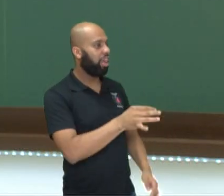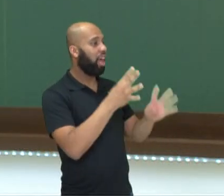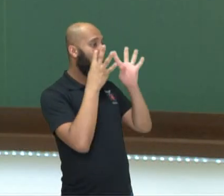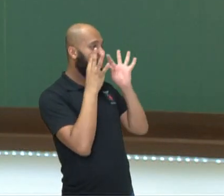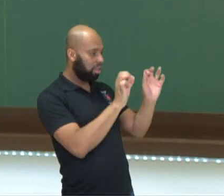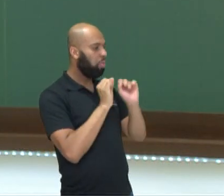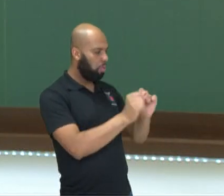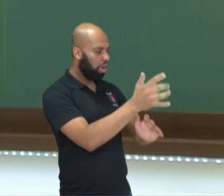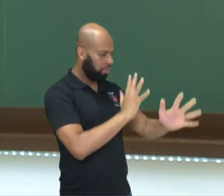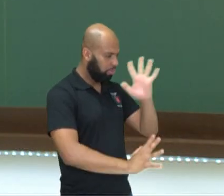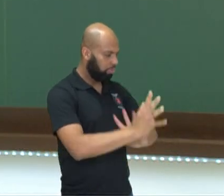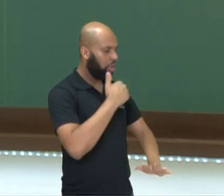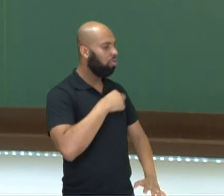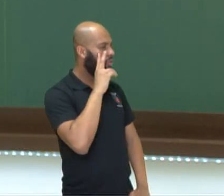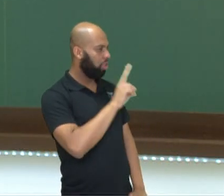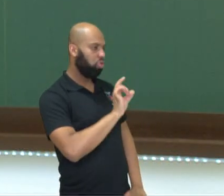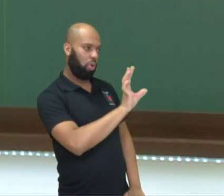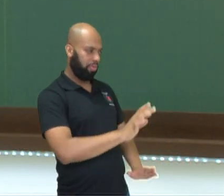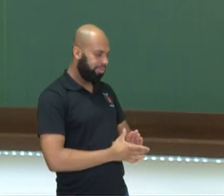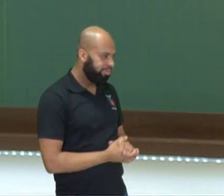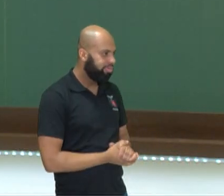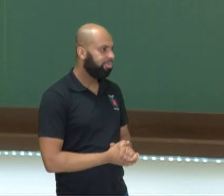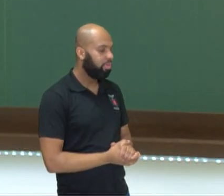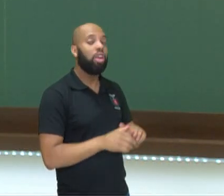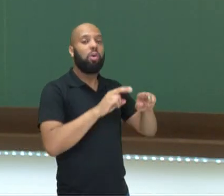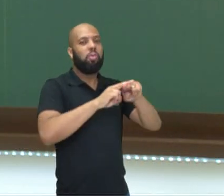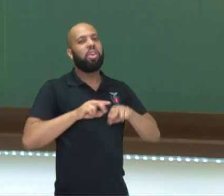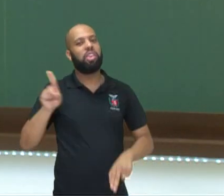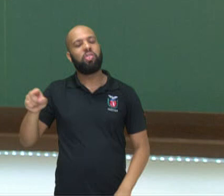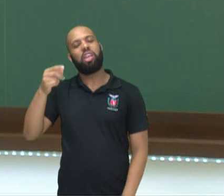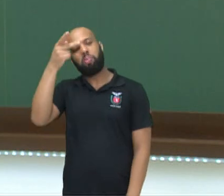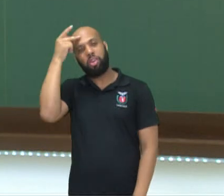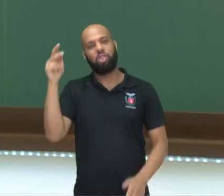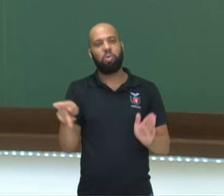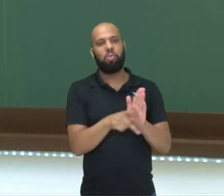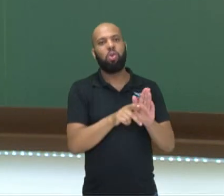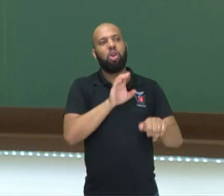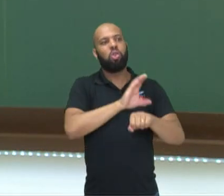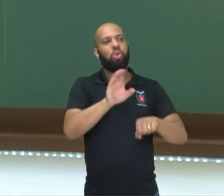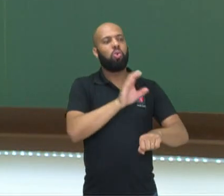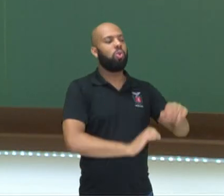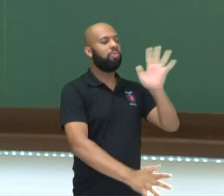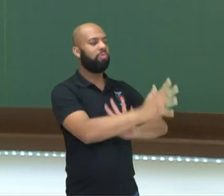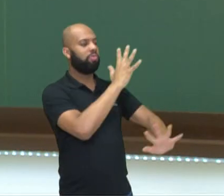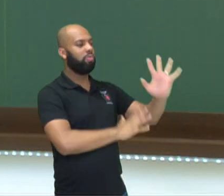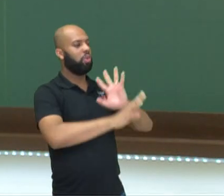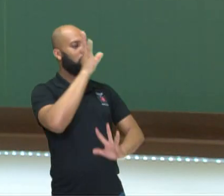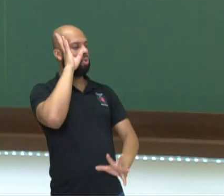escutar o outro. Por isso ele pensou aí nesse curso de escutatória no lugar